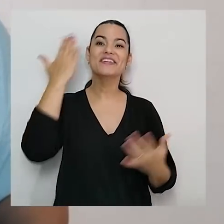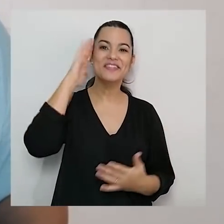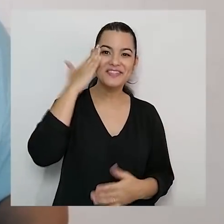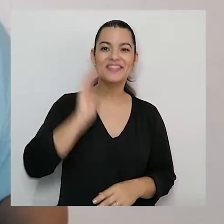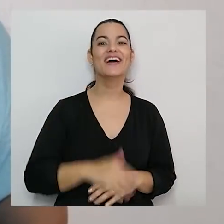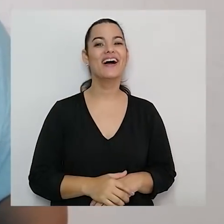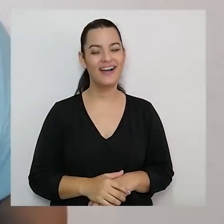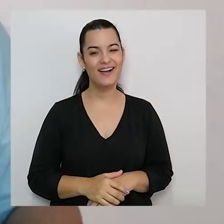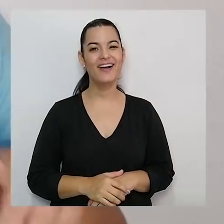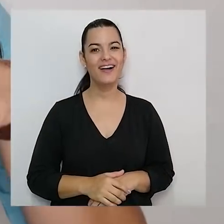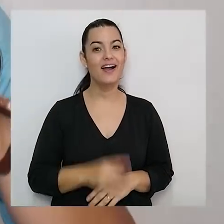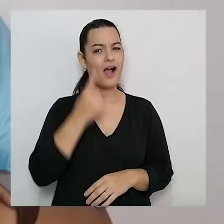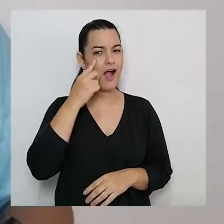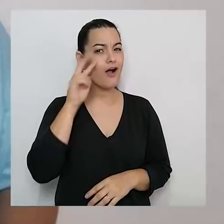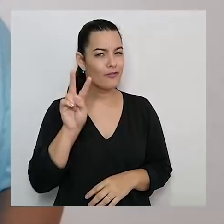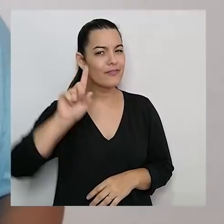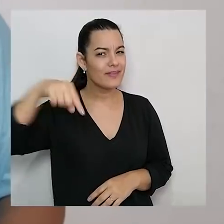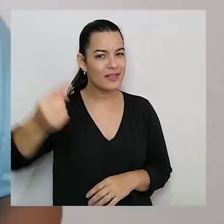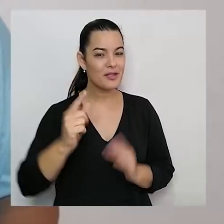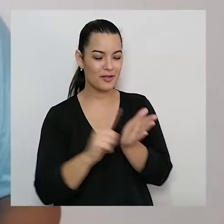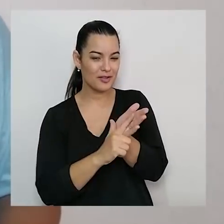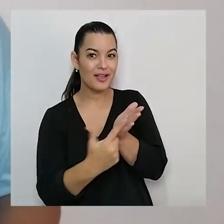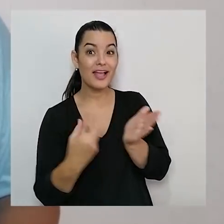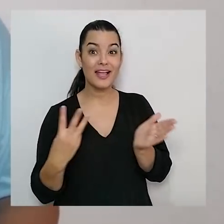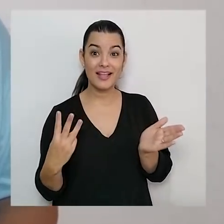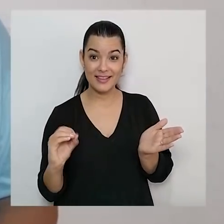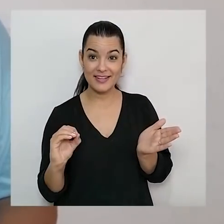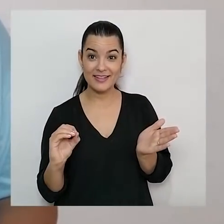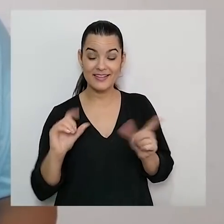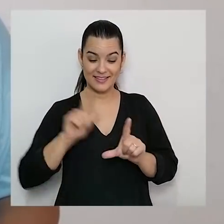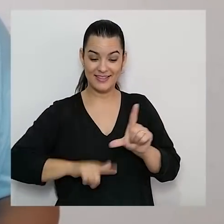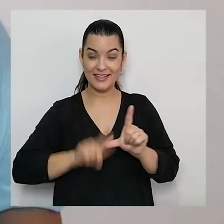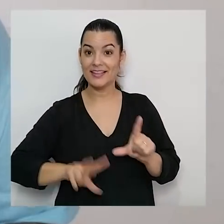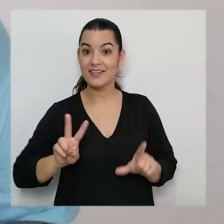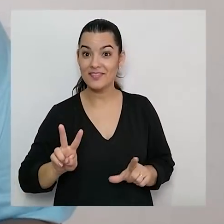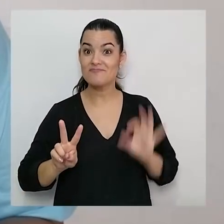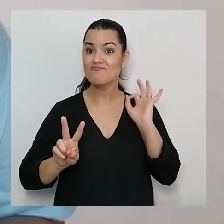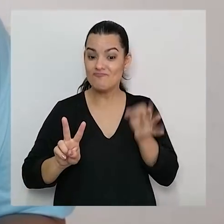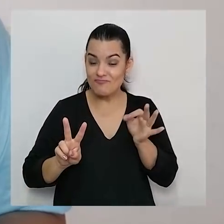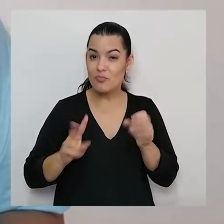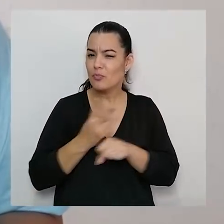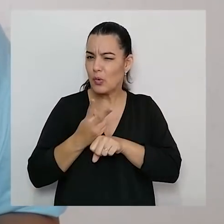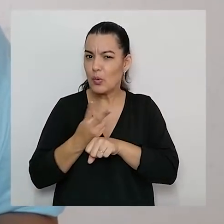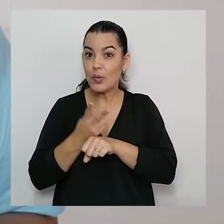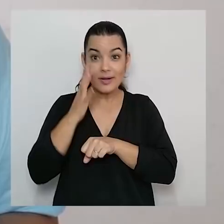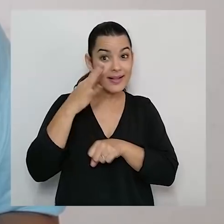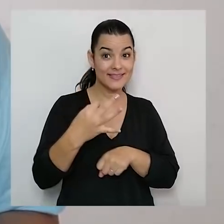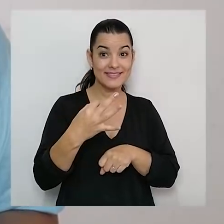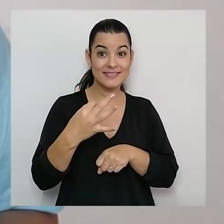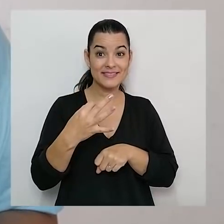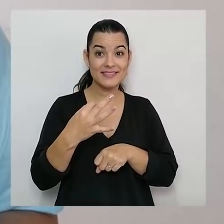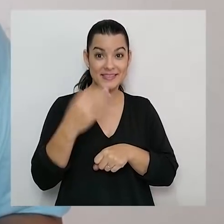Agora eu entendi! Olha a página 30 aí com a letra V direitinho. Presta